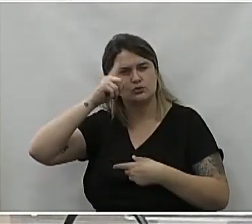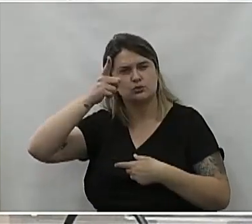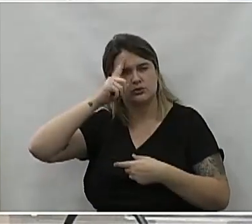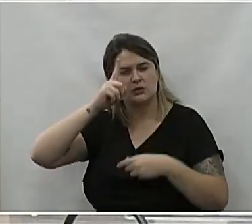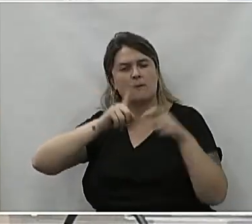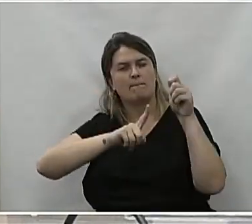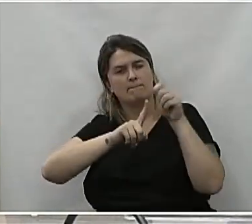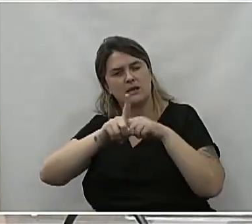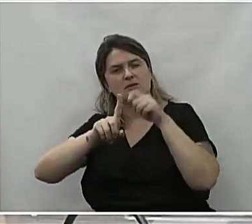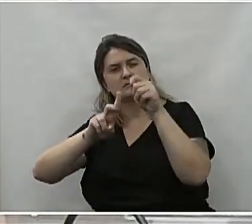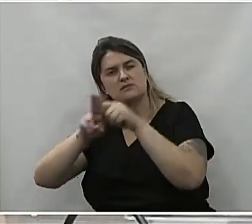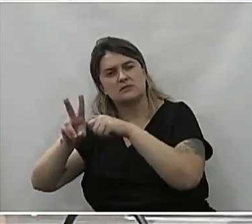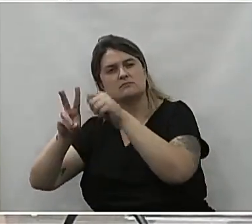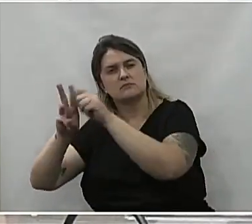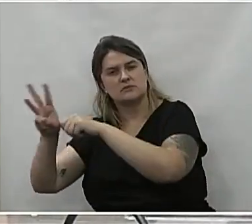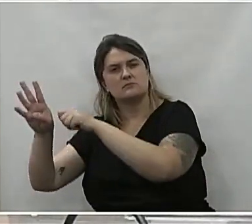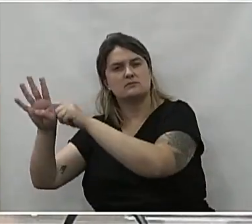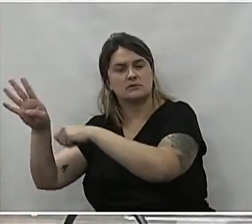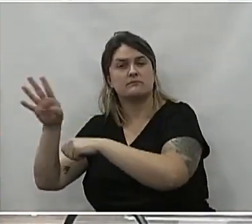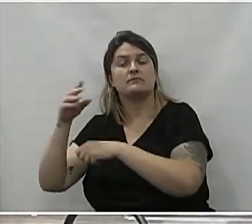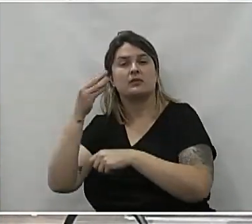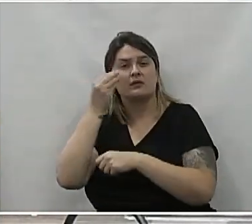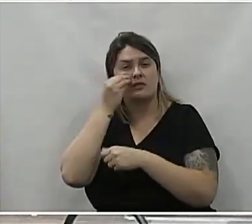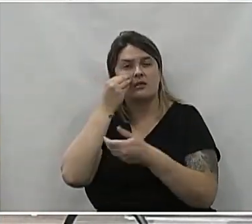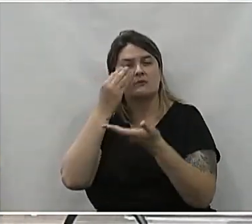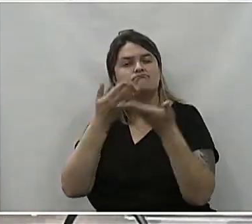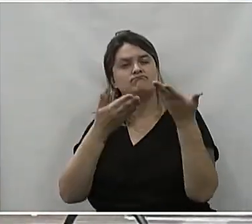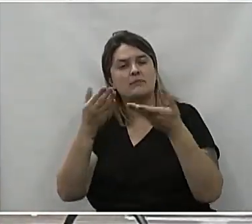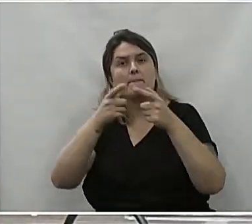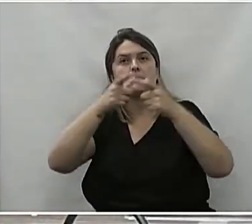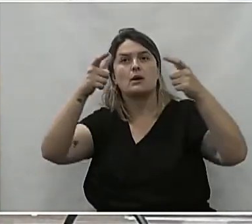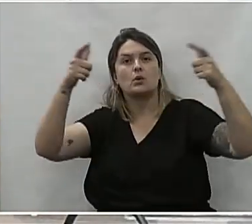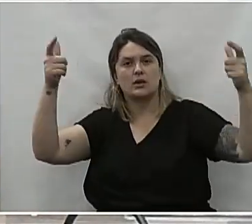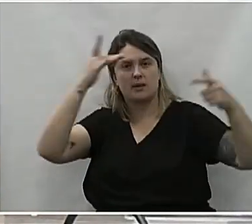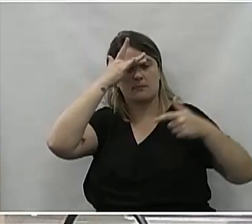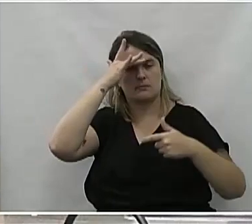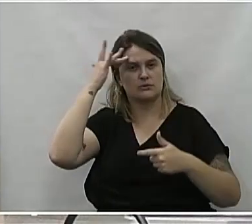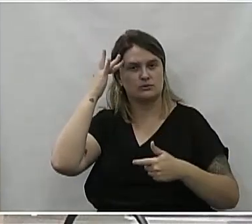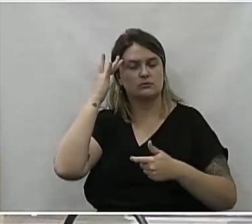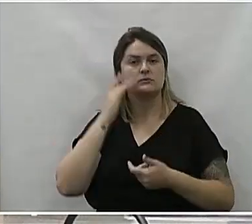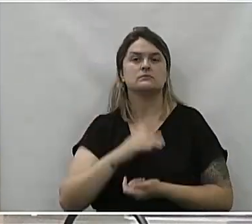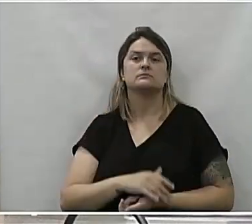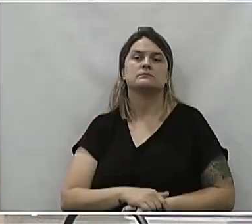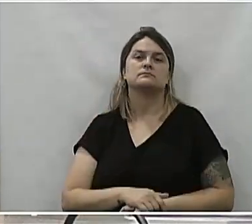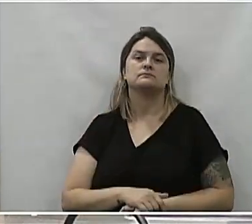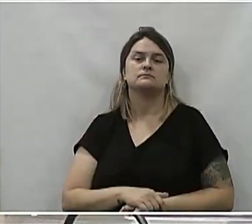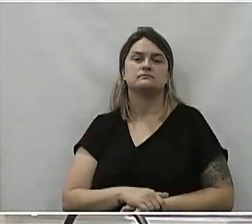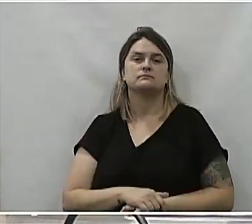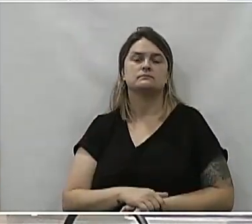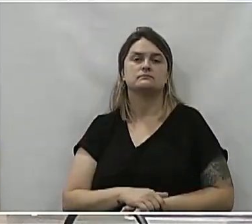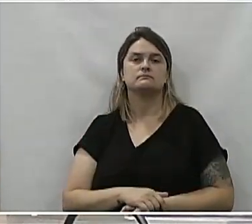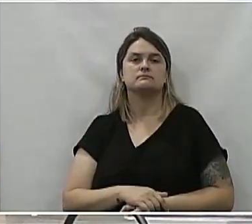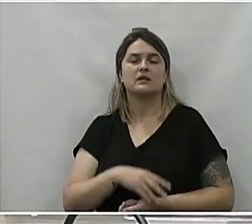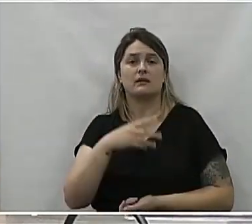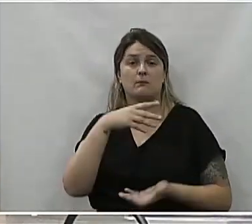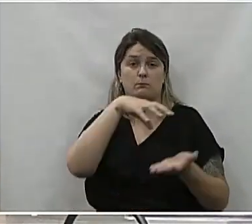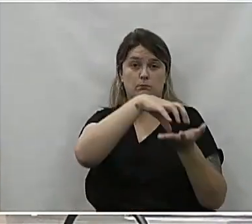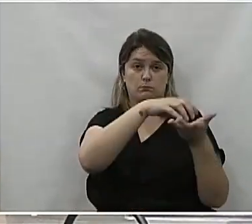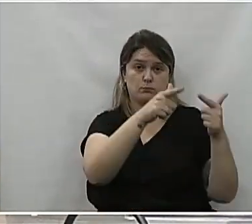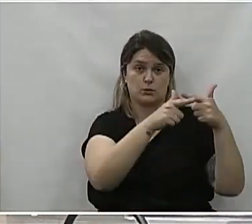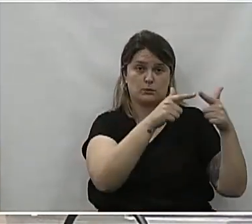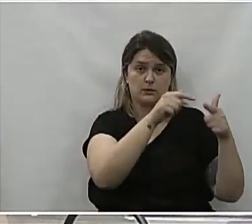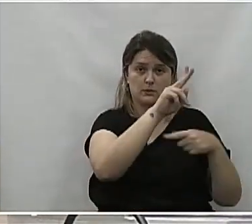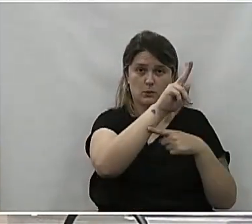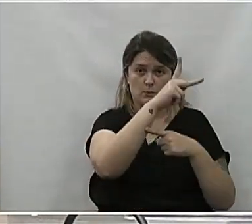Mês Após mês E tentar abordar O maior Número de pessoas Em relação A questão da UPA Qual foi